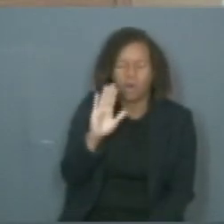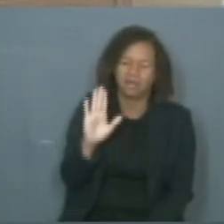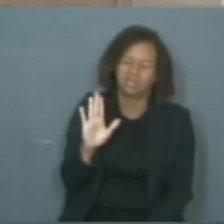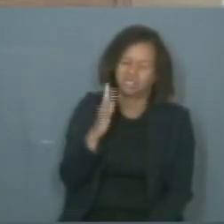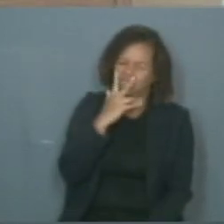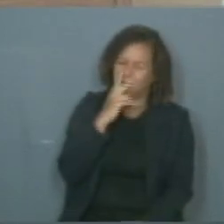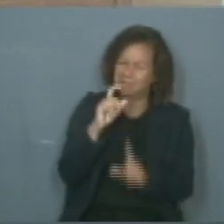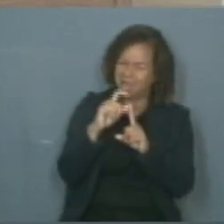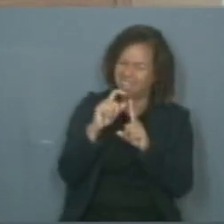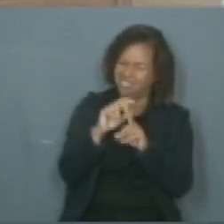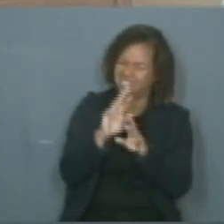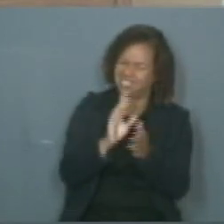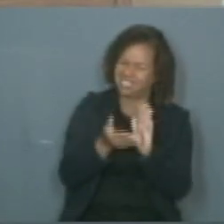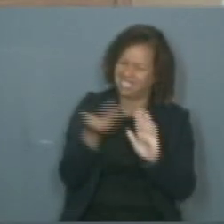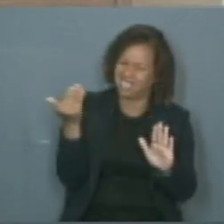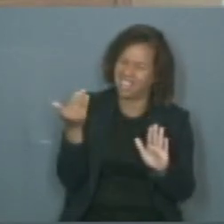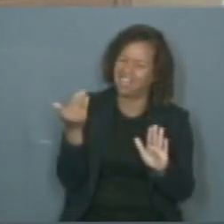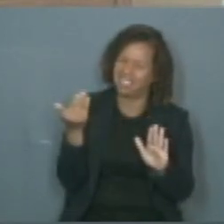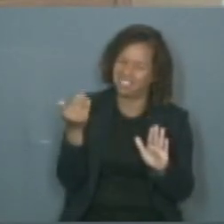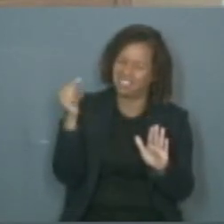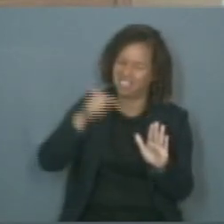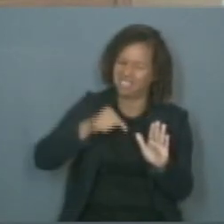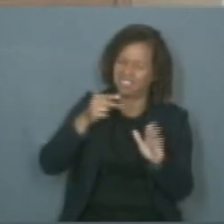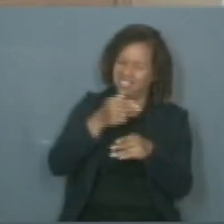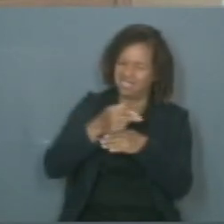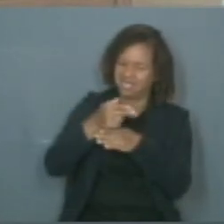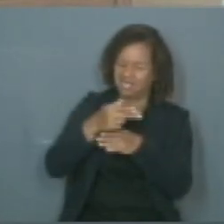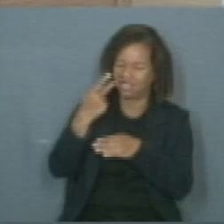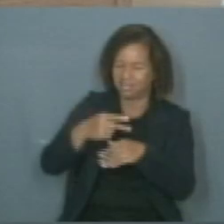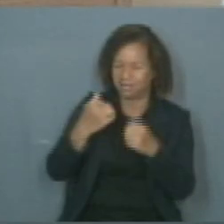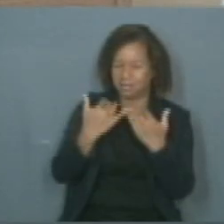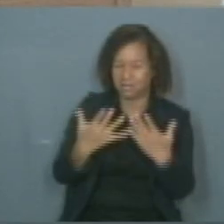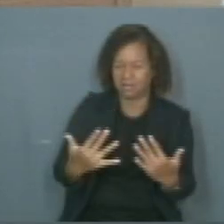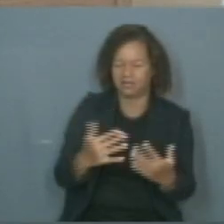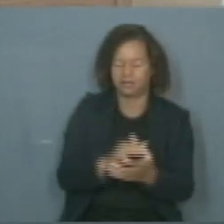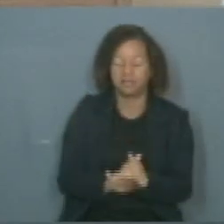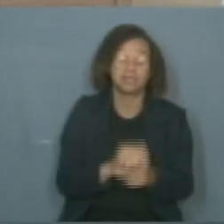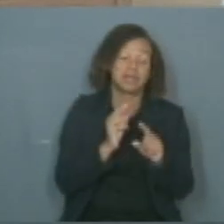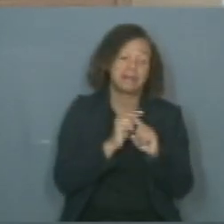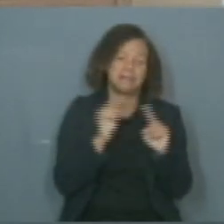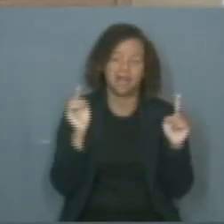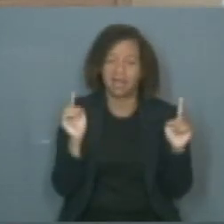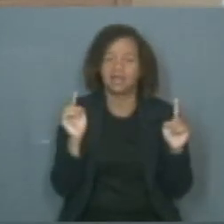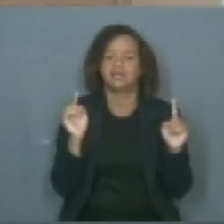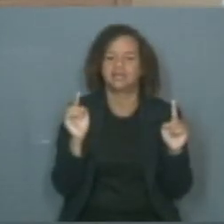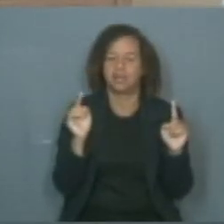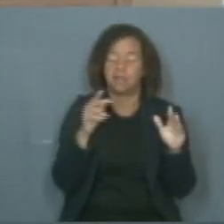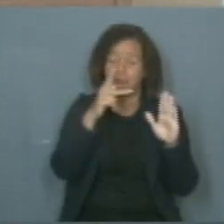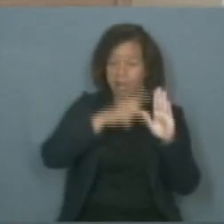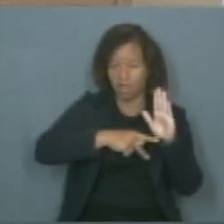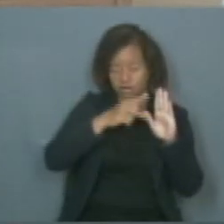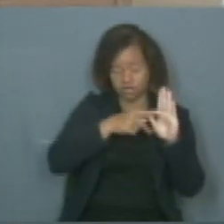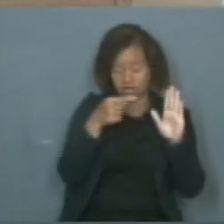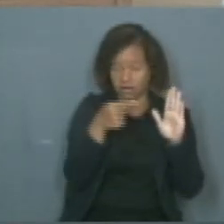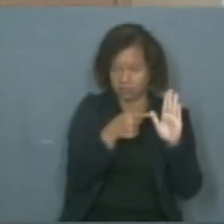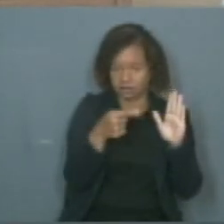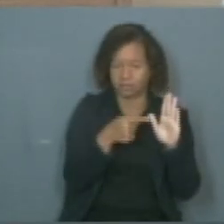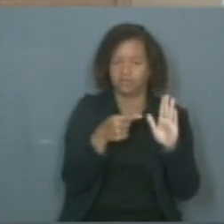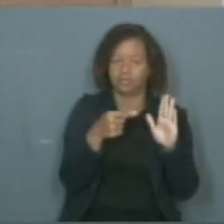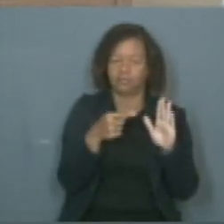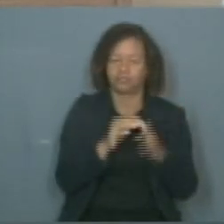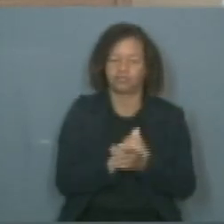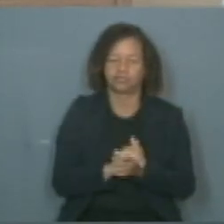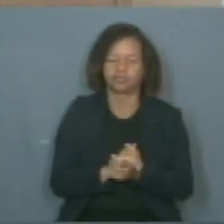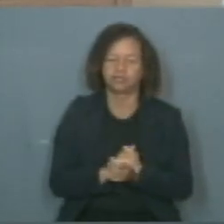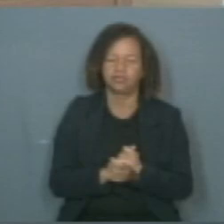que deveria ser tirado das notas taquigráficas aqui do plenário. Mas sobre o projeto, né? Que a